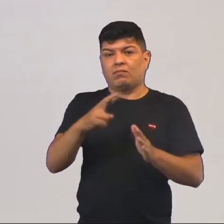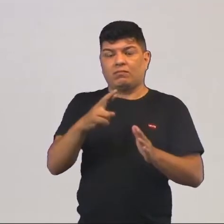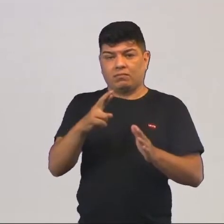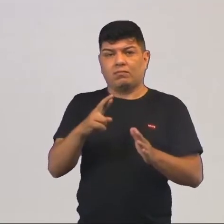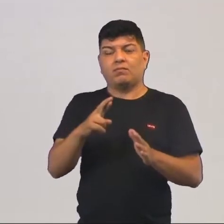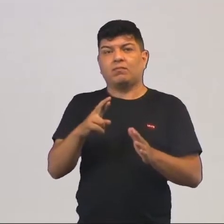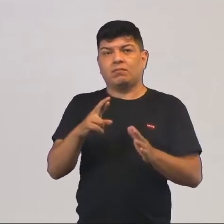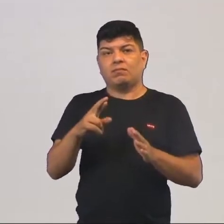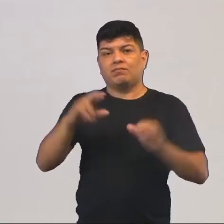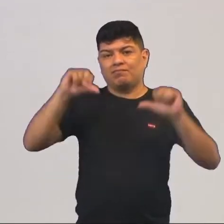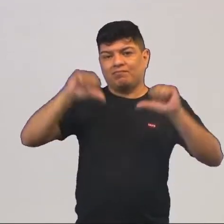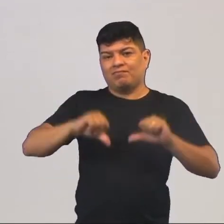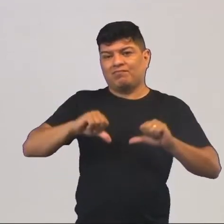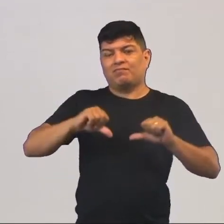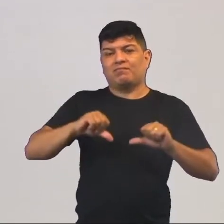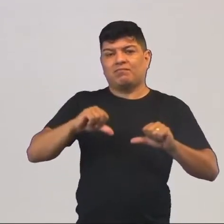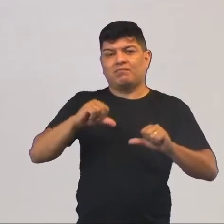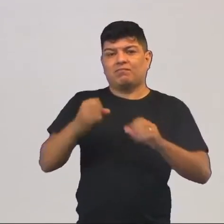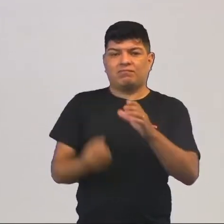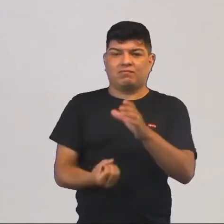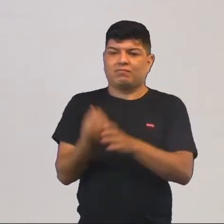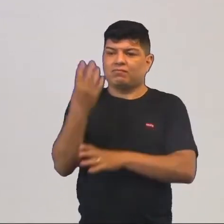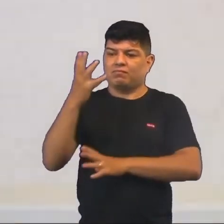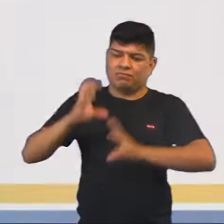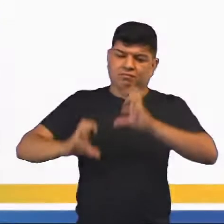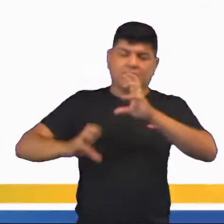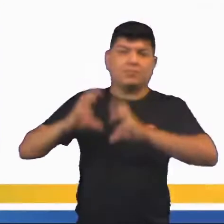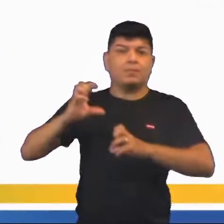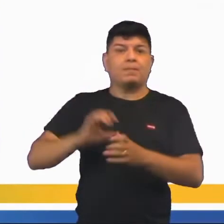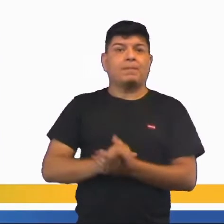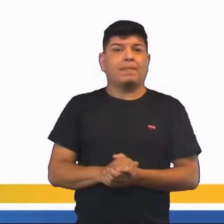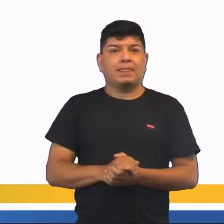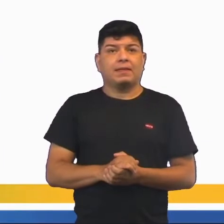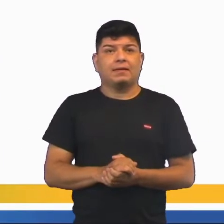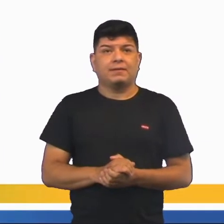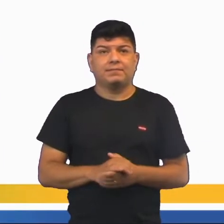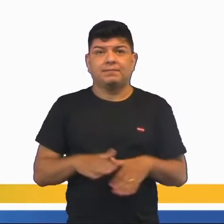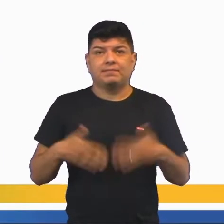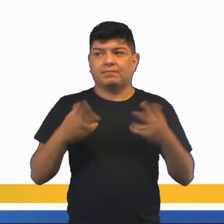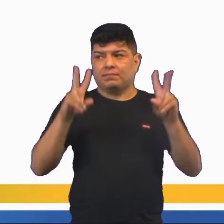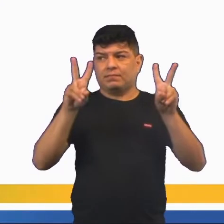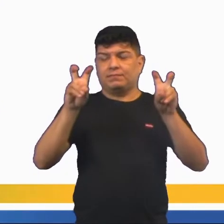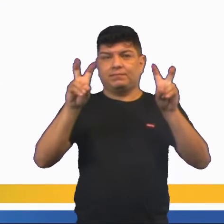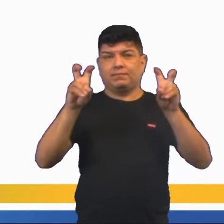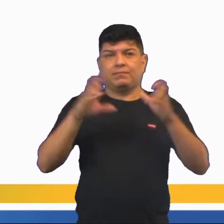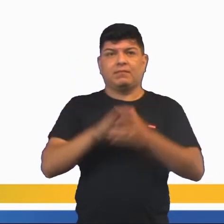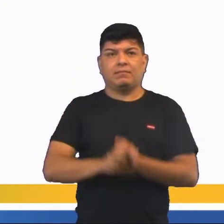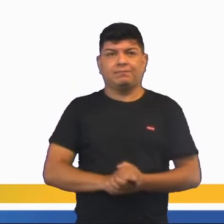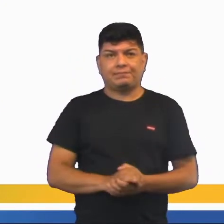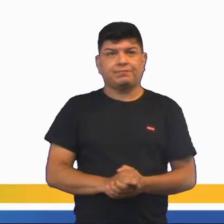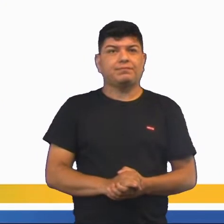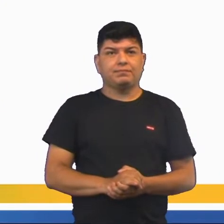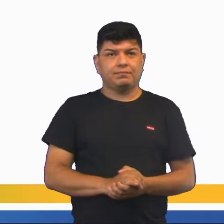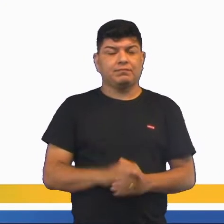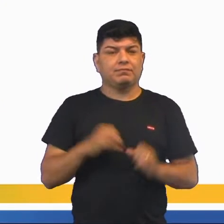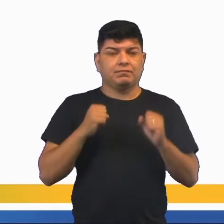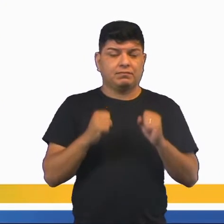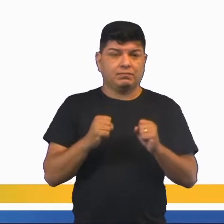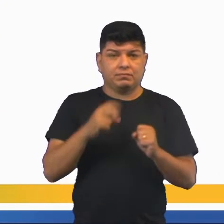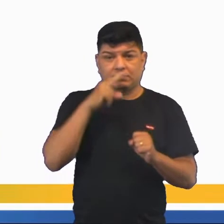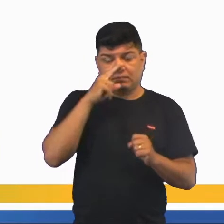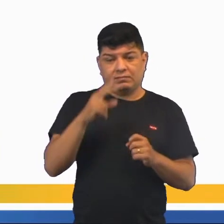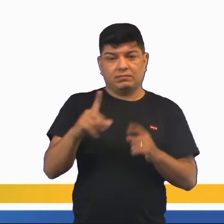tornar negativa e produtora de conflitos, né? Vamos ver quais são as temáticas que a gente